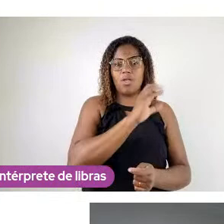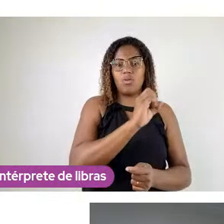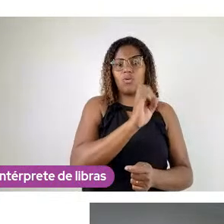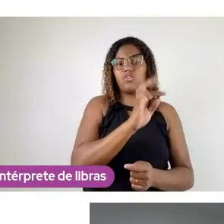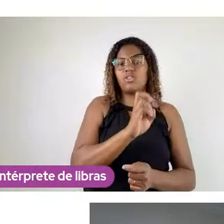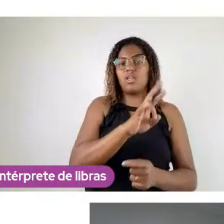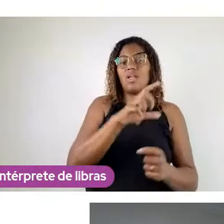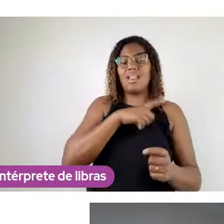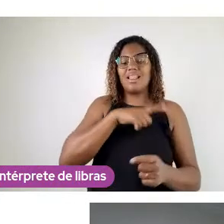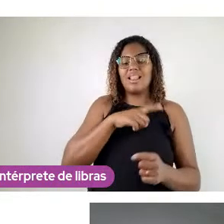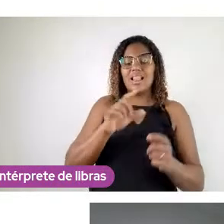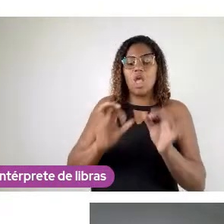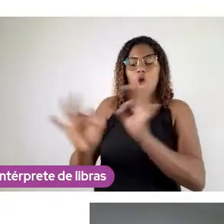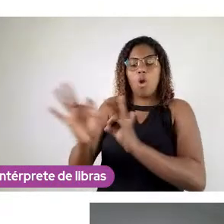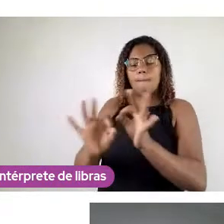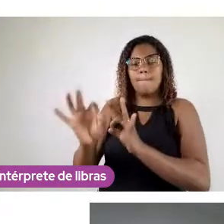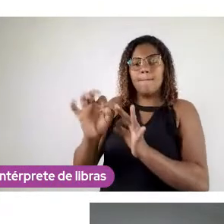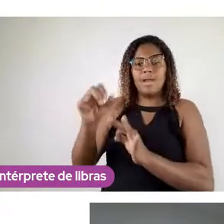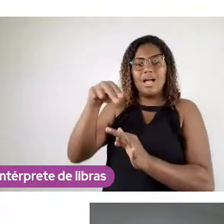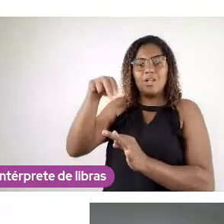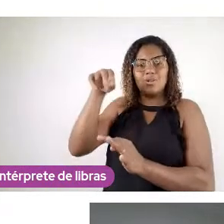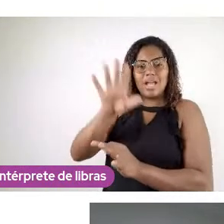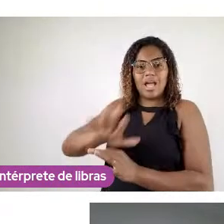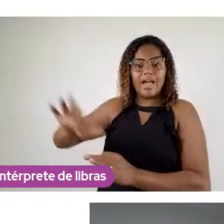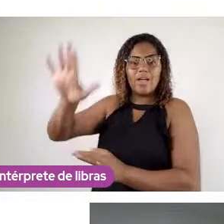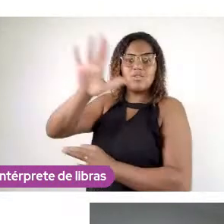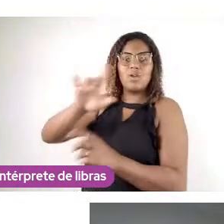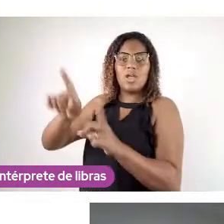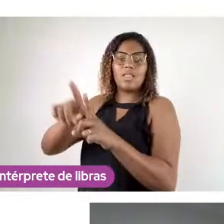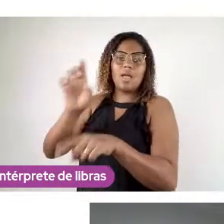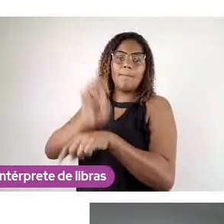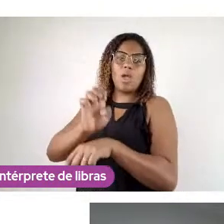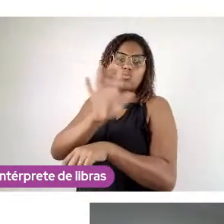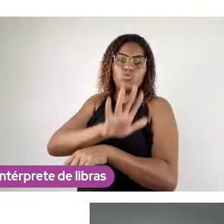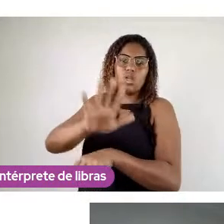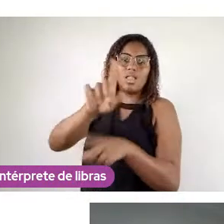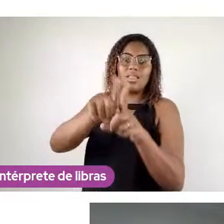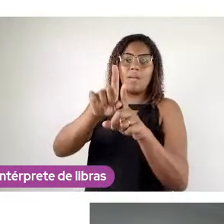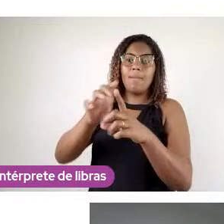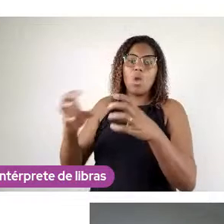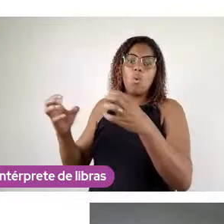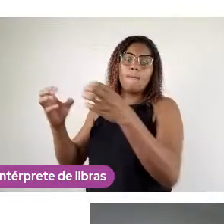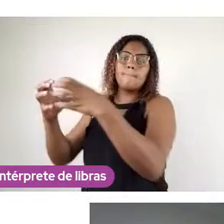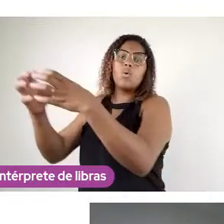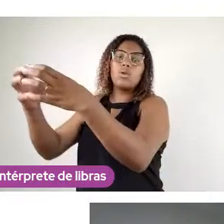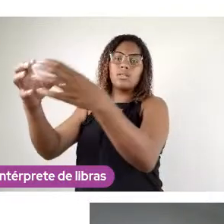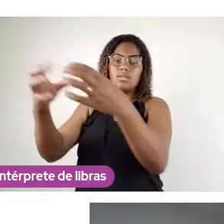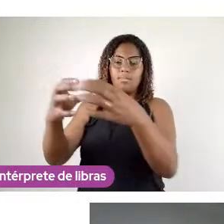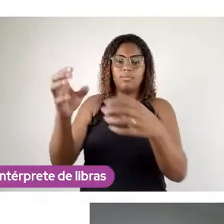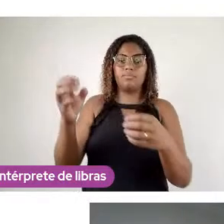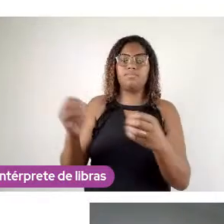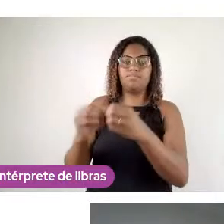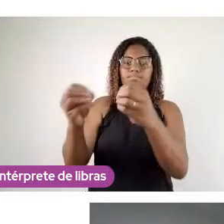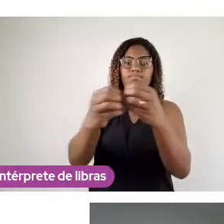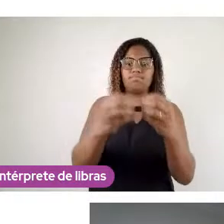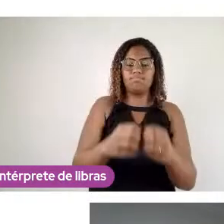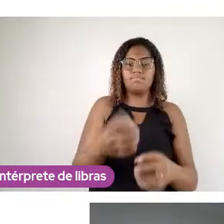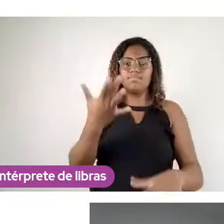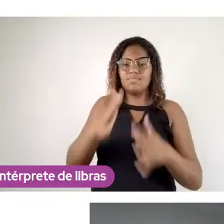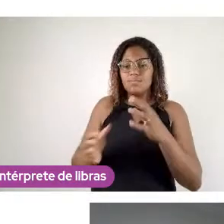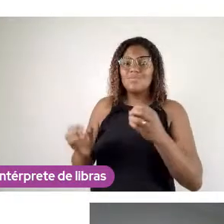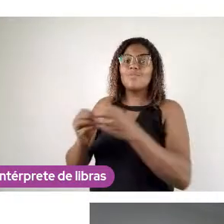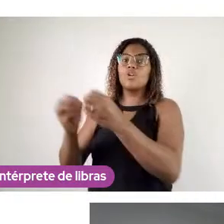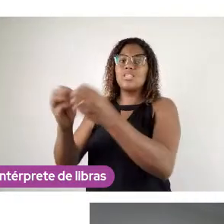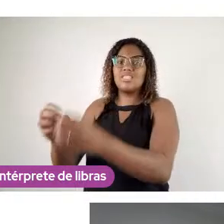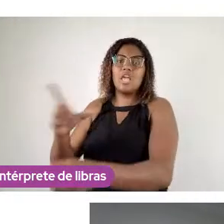nacional de gerenciamento costeiro, o plano estadual e depois o plano municipal. Alguns municípios do estado do Rio de Janeiro já possuem os